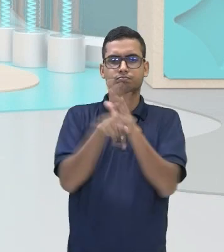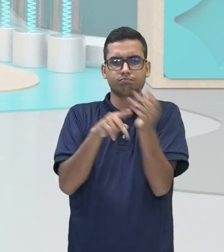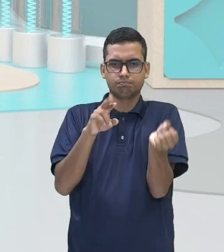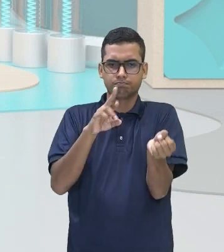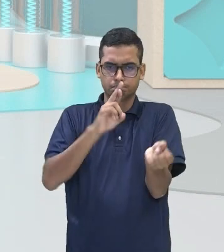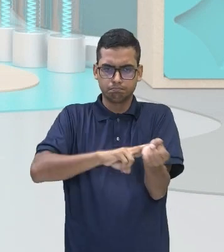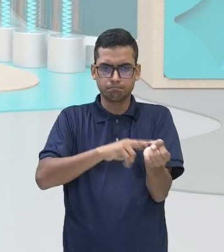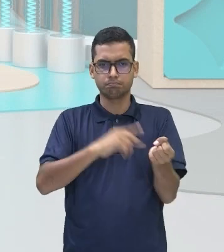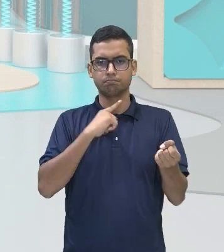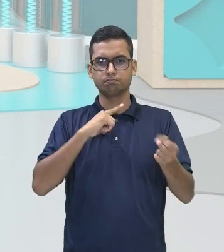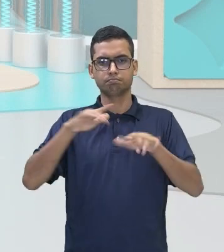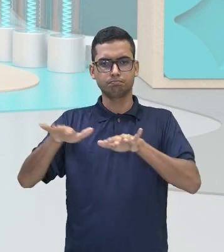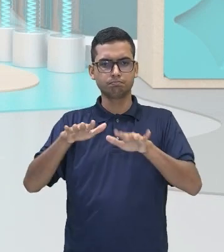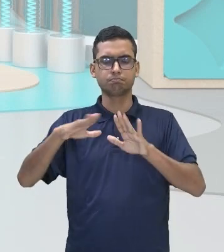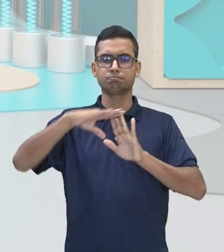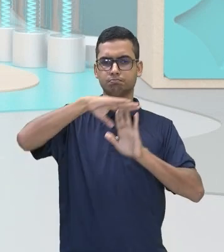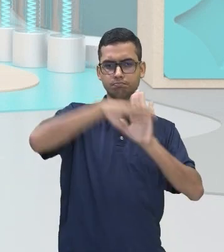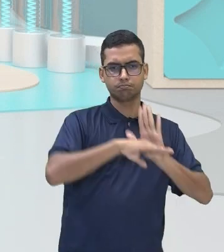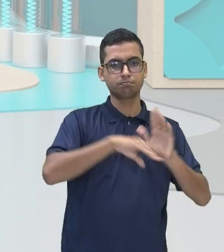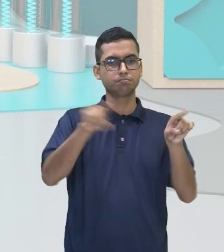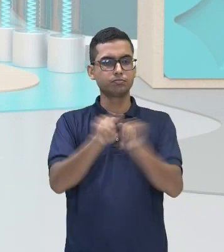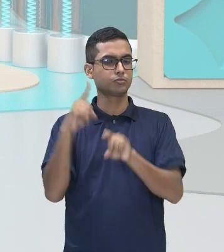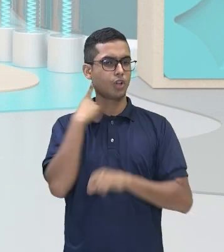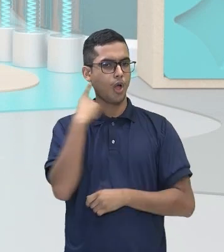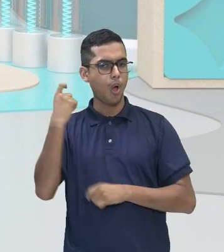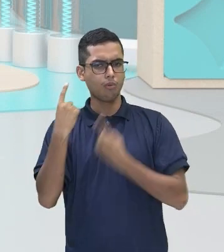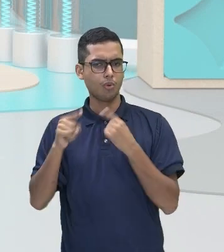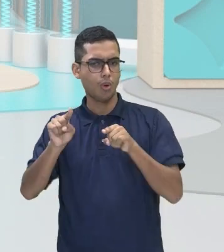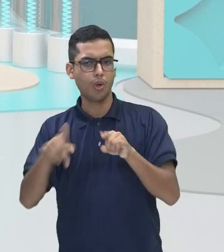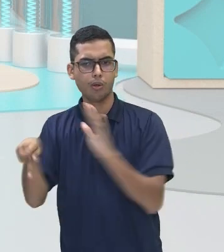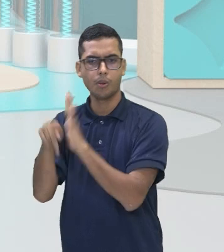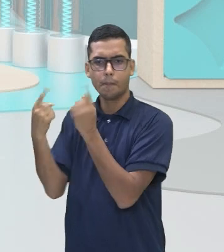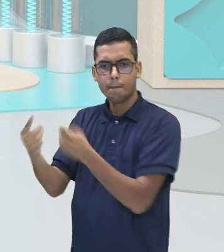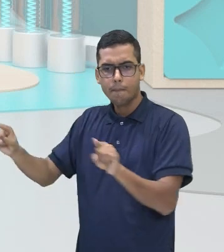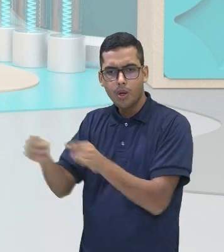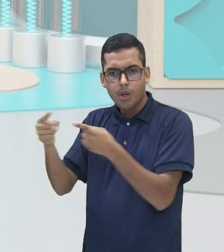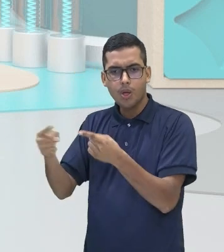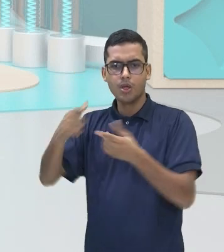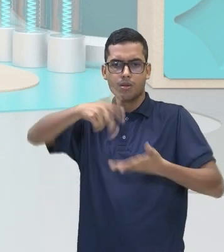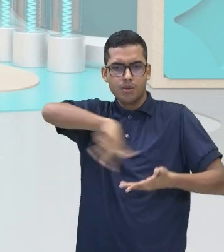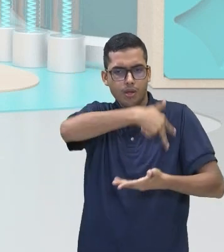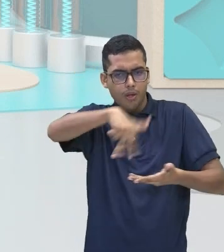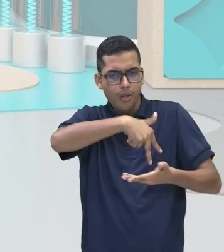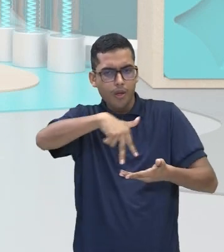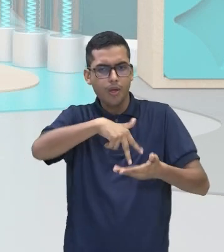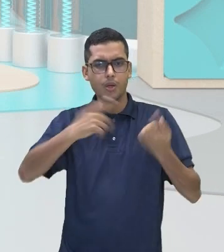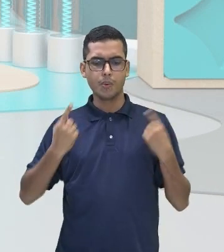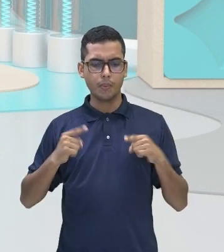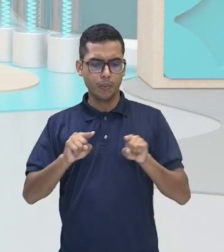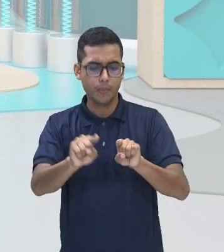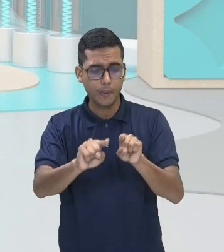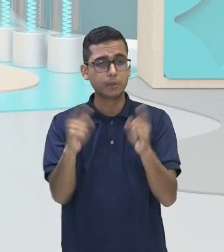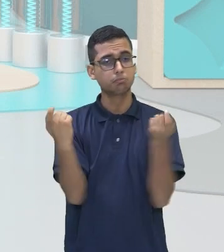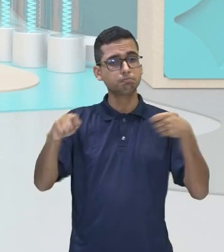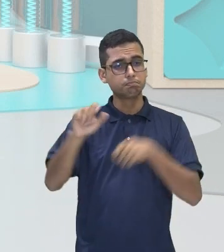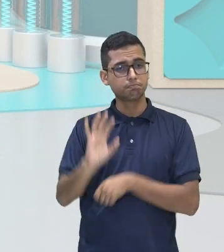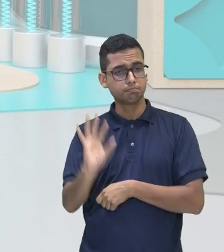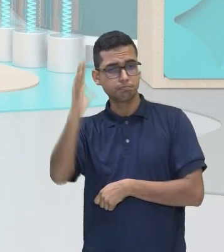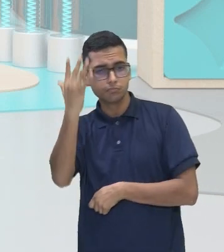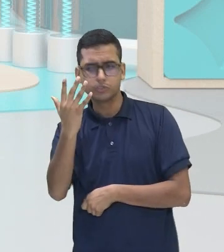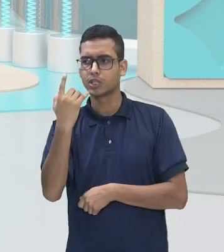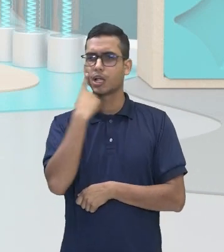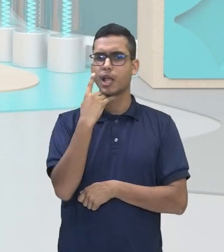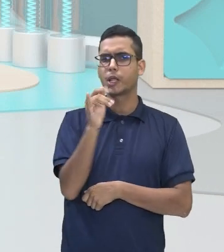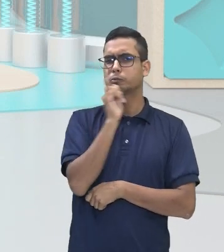movimentos ritmados, em geral, ao som de música. Isso quer dizer que ela pode acontecer sem a música propriamente dita, né? De repente